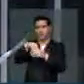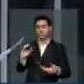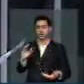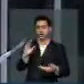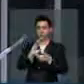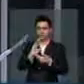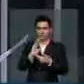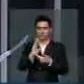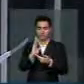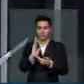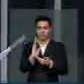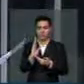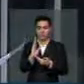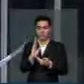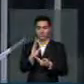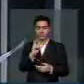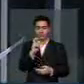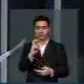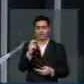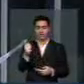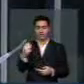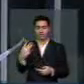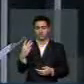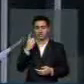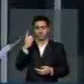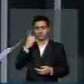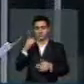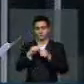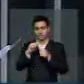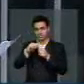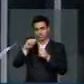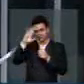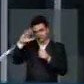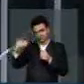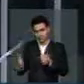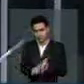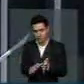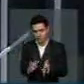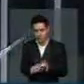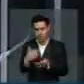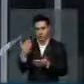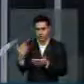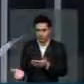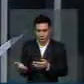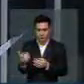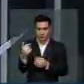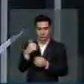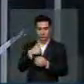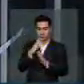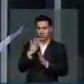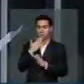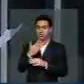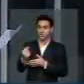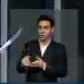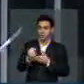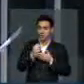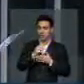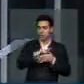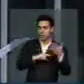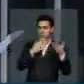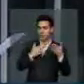Deputados com 513 deputados prestando esta honrosa homenagem a quem Tive apoio na no